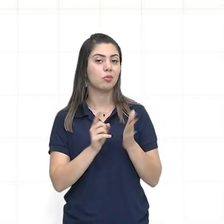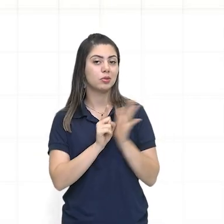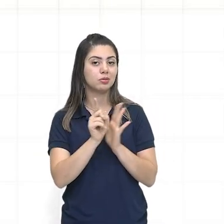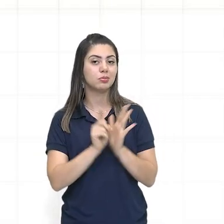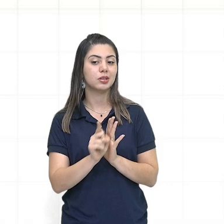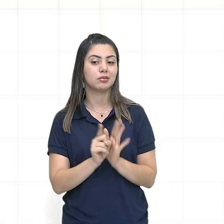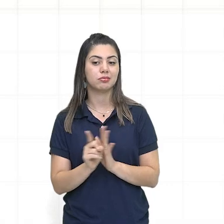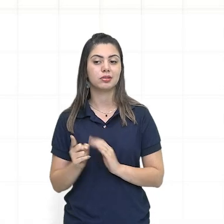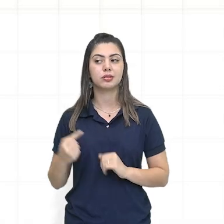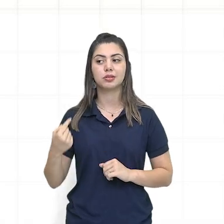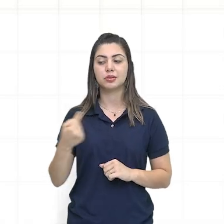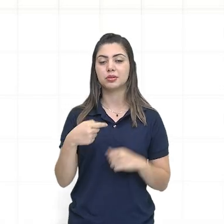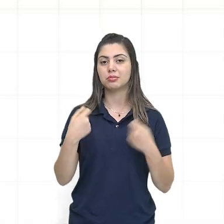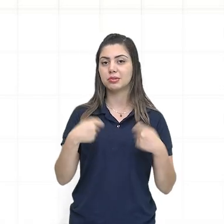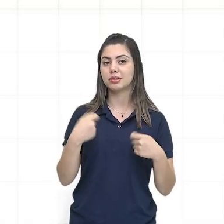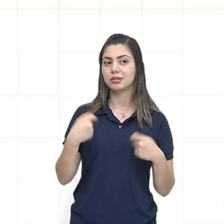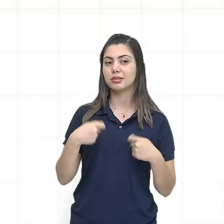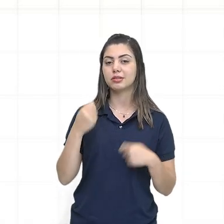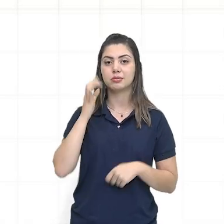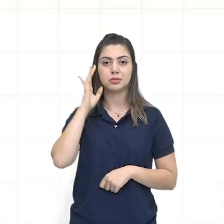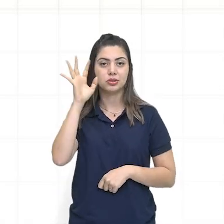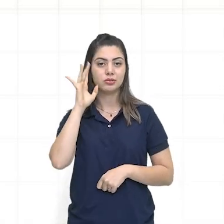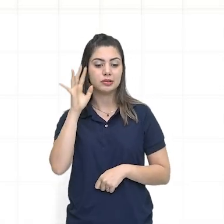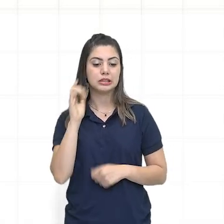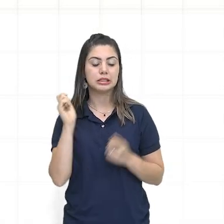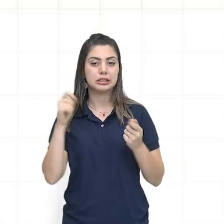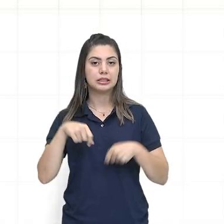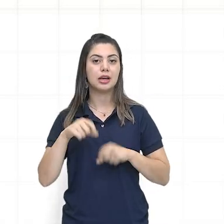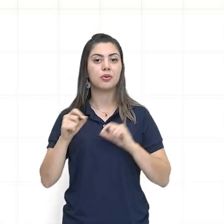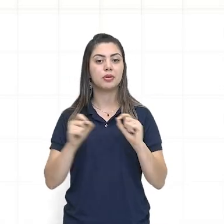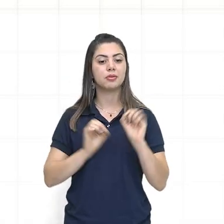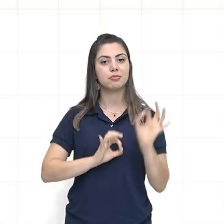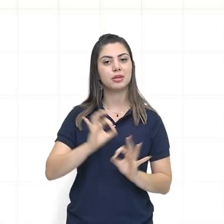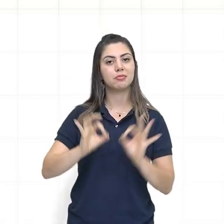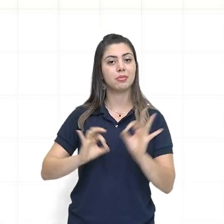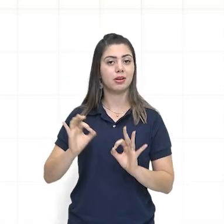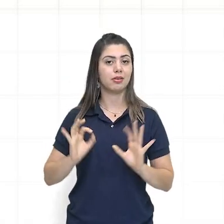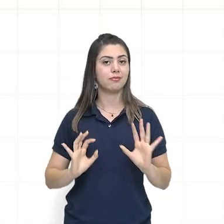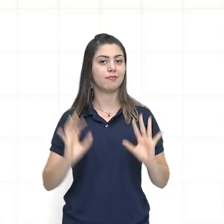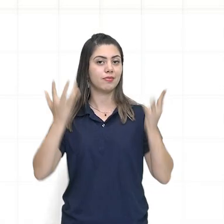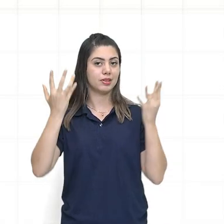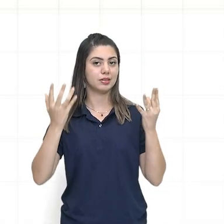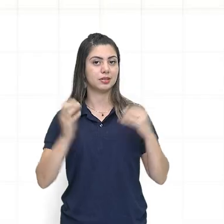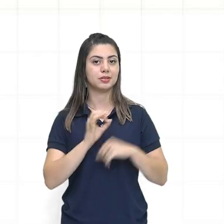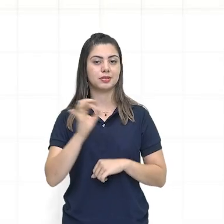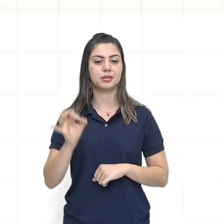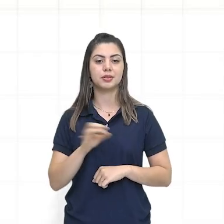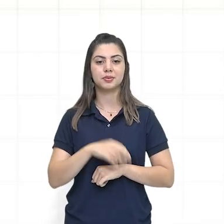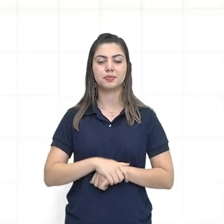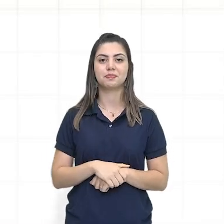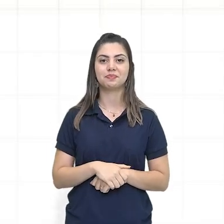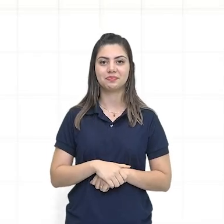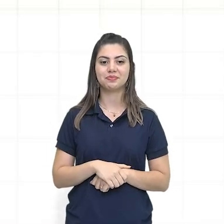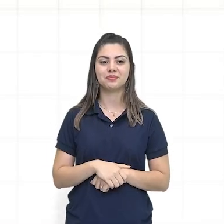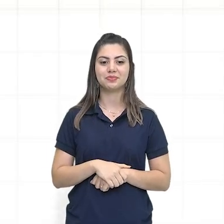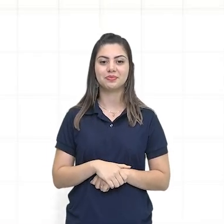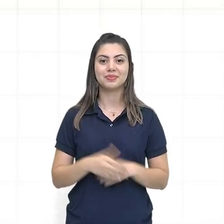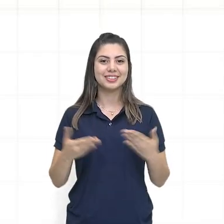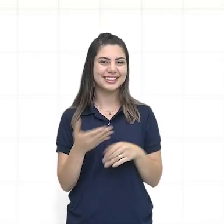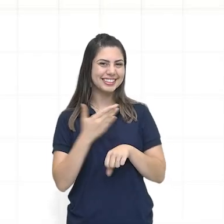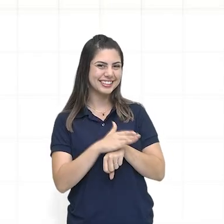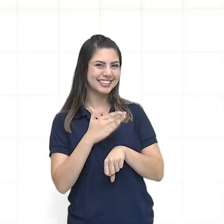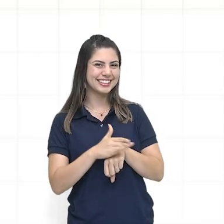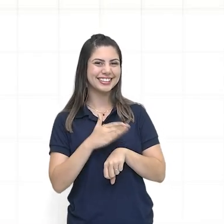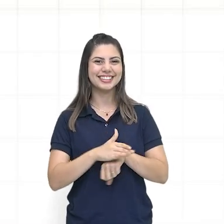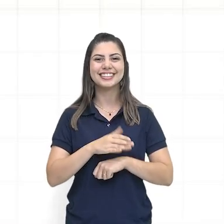questionamentos que podemos fazer para nos organizarmos para a realização deste evento. Vamos lá. Vamos